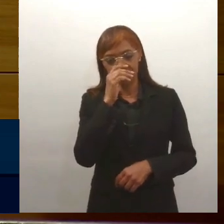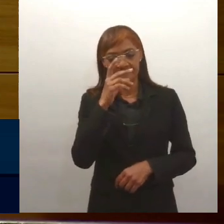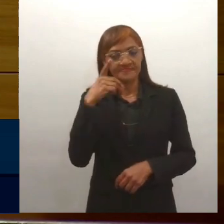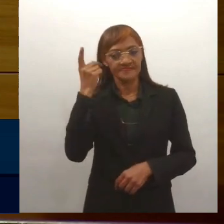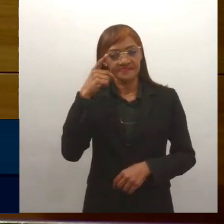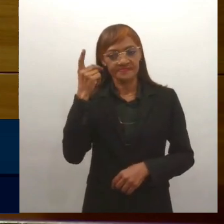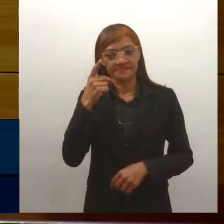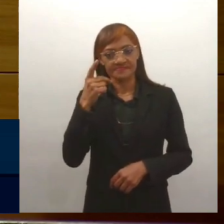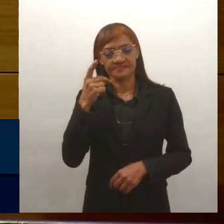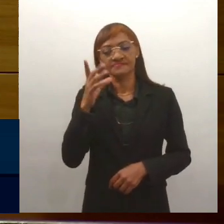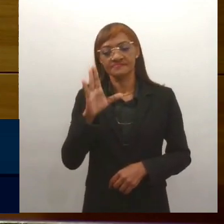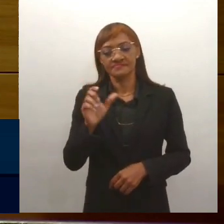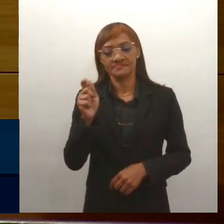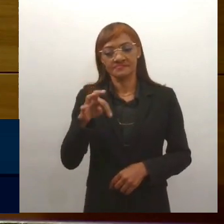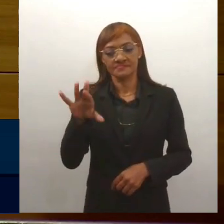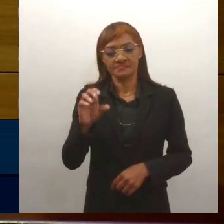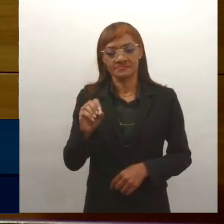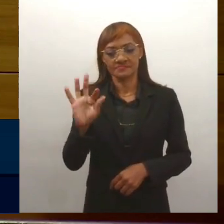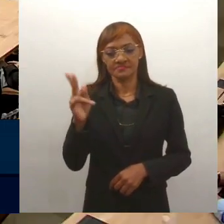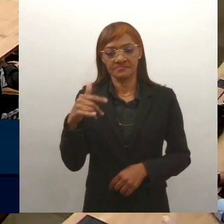Ferreira Pereira.